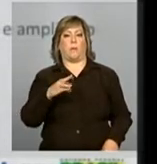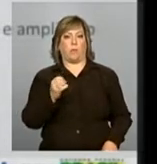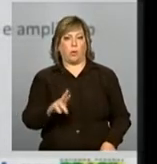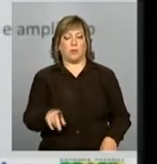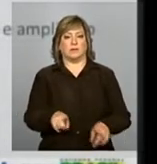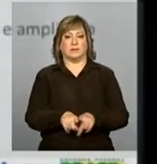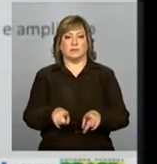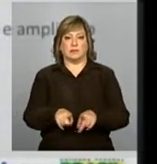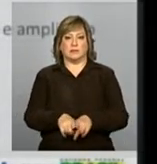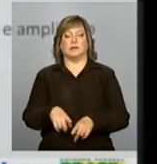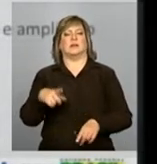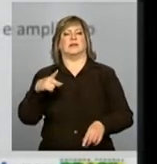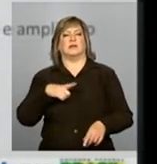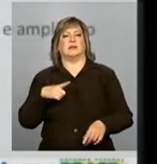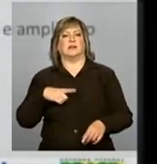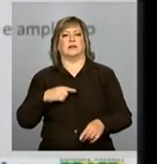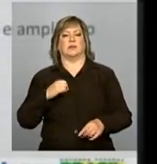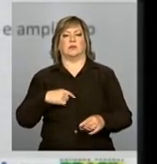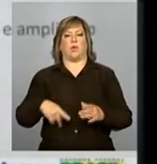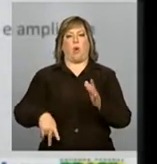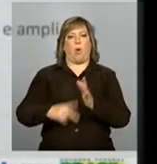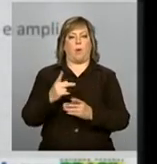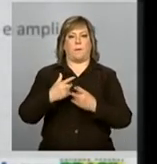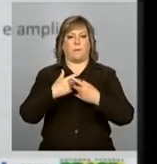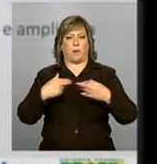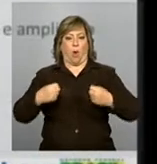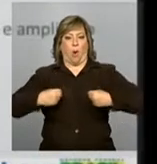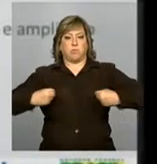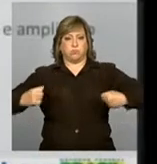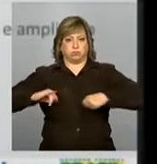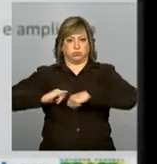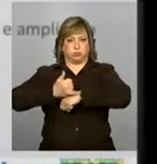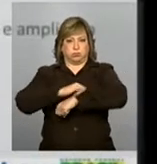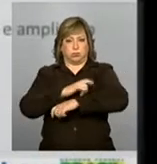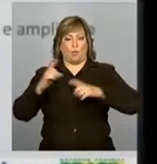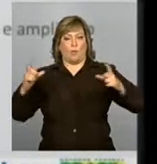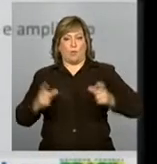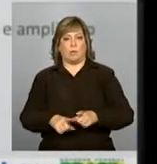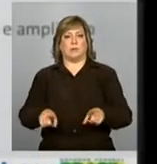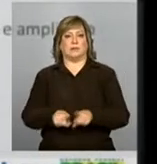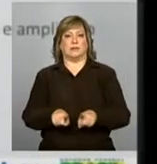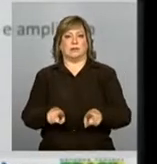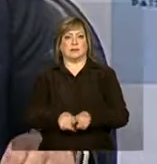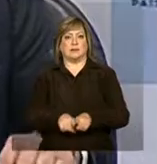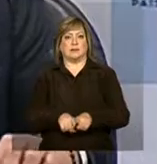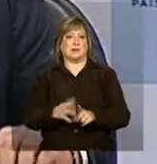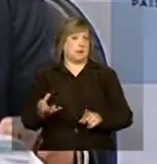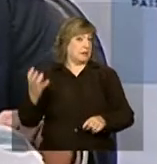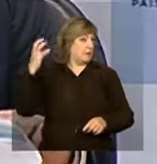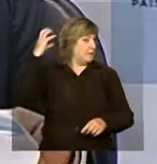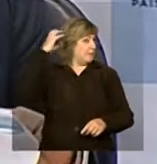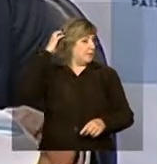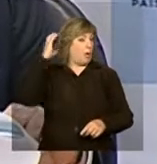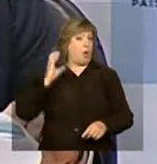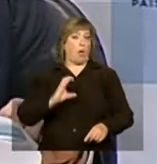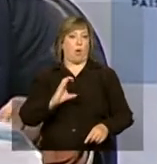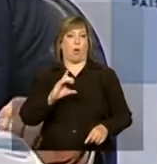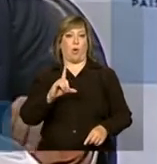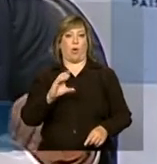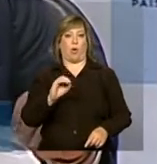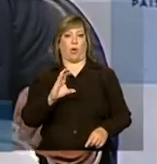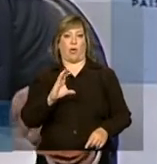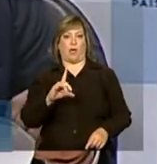para laqueadura, vasectomia, cirurgia bariátrica, implante coclear e também para os